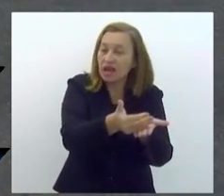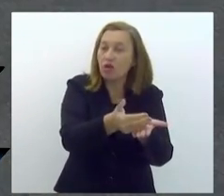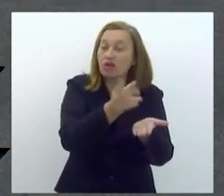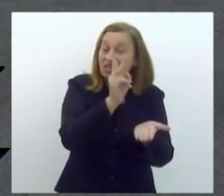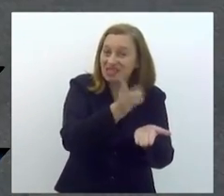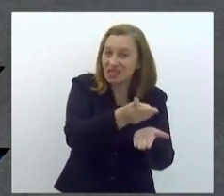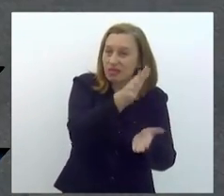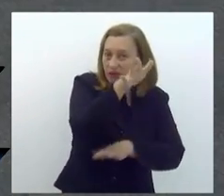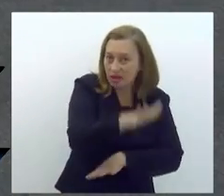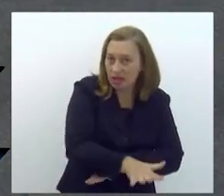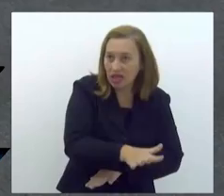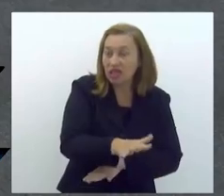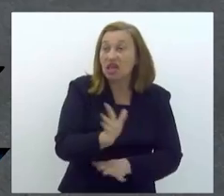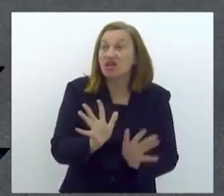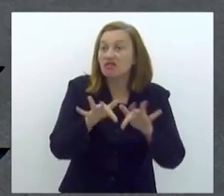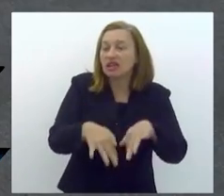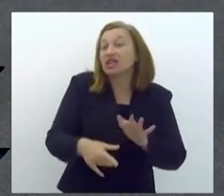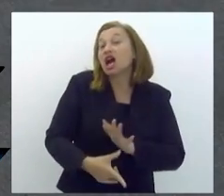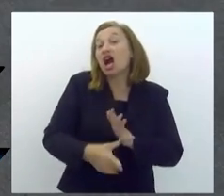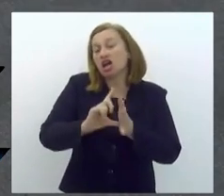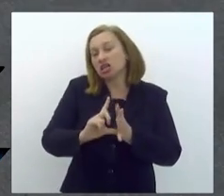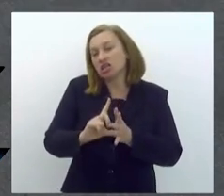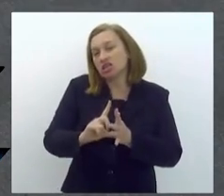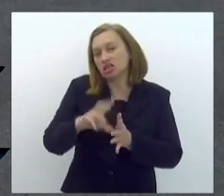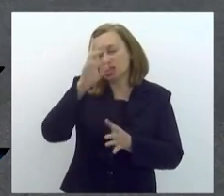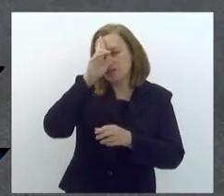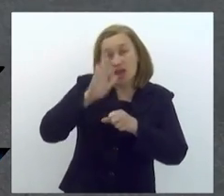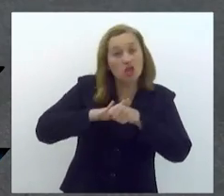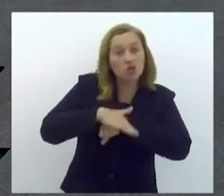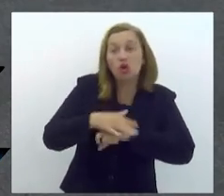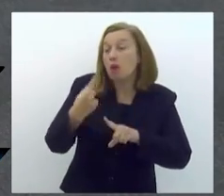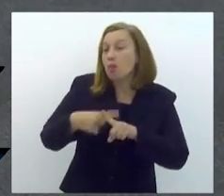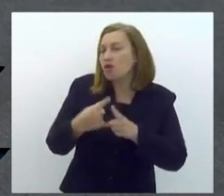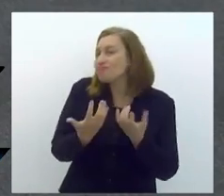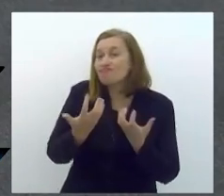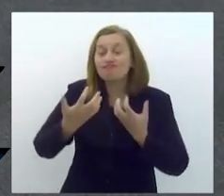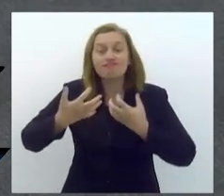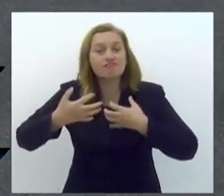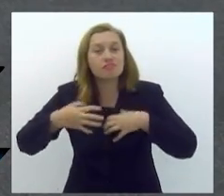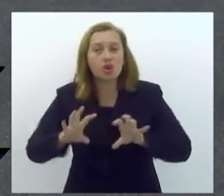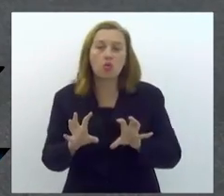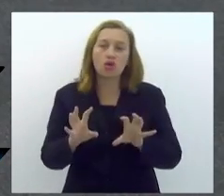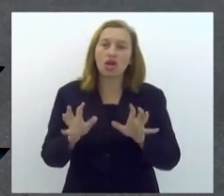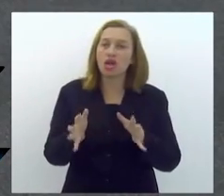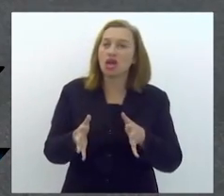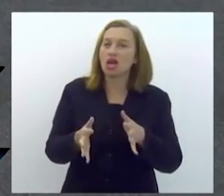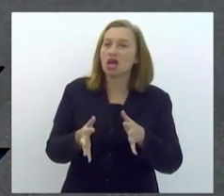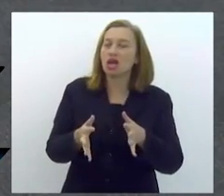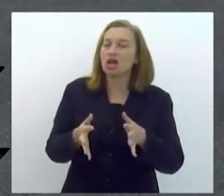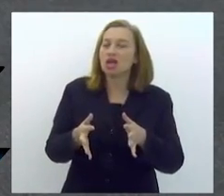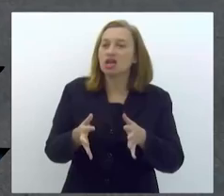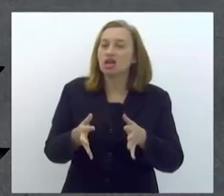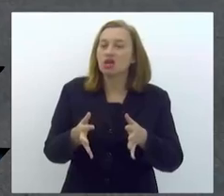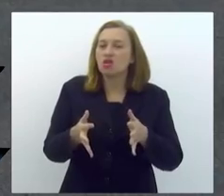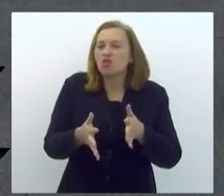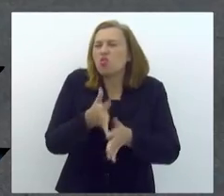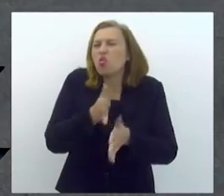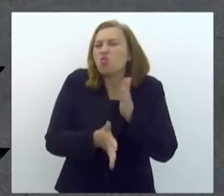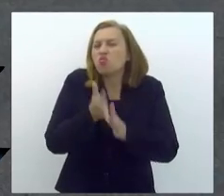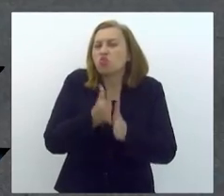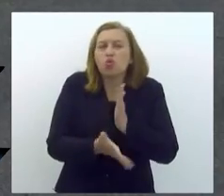acaba às vezes antes da meia-noite porque eles não querem se deixar confundir com outro tipo de